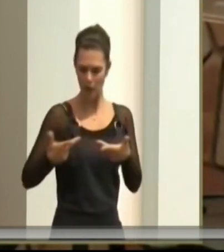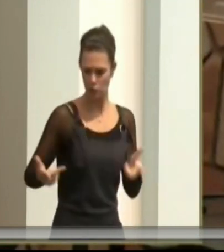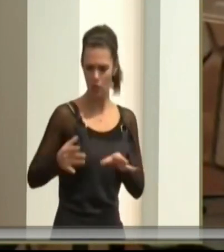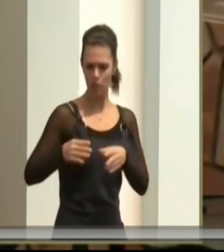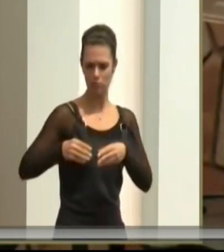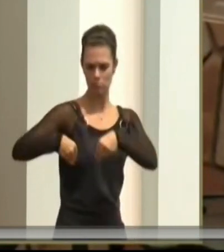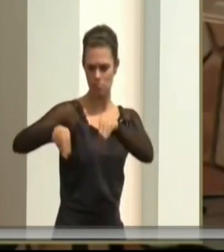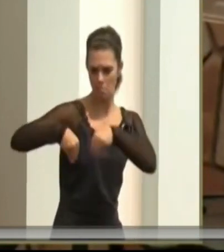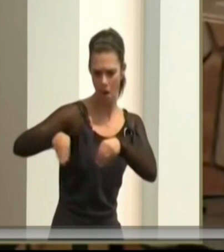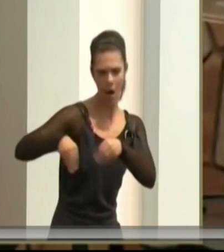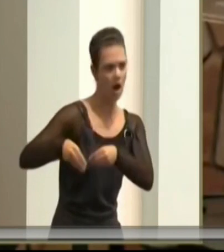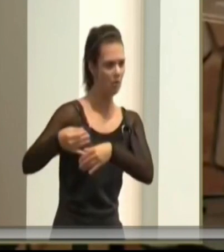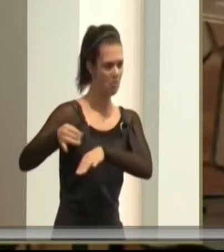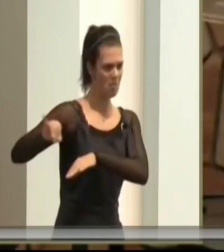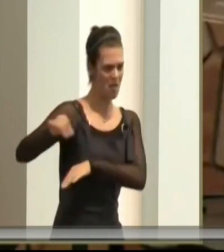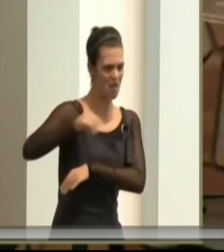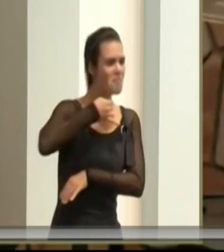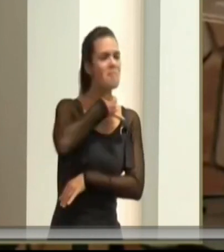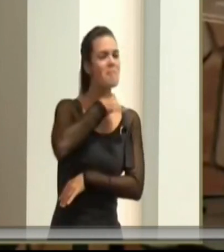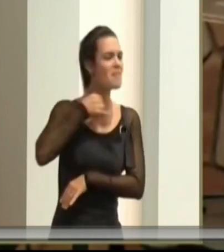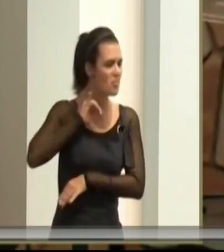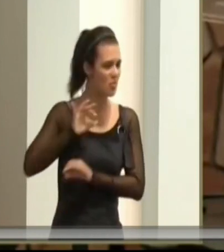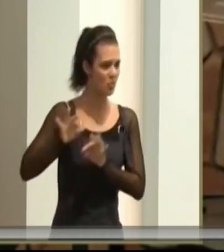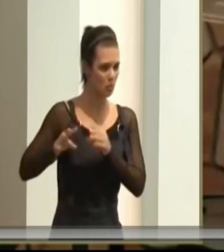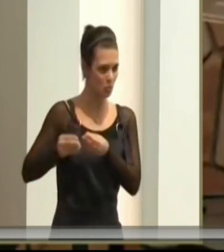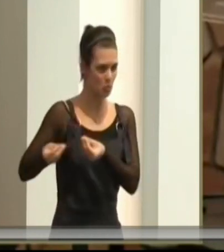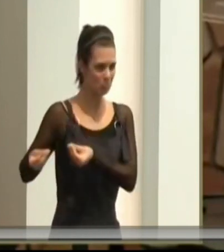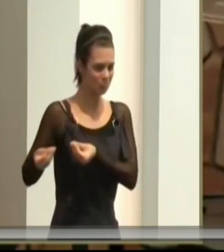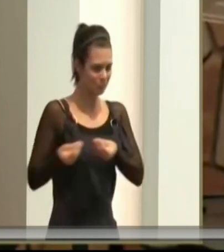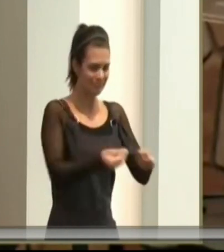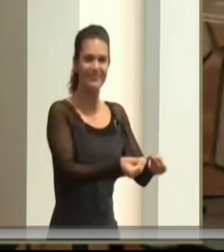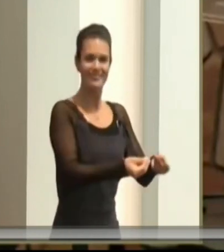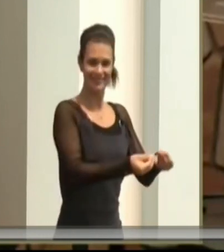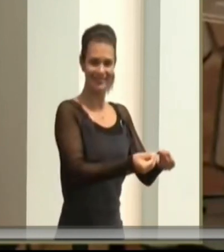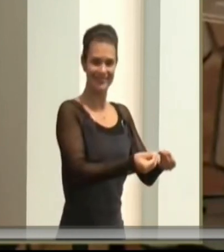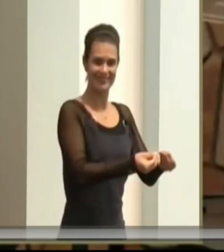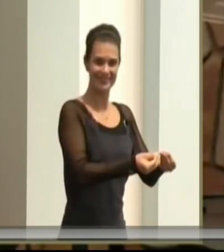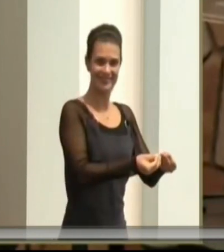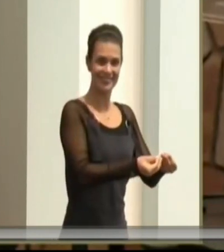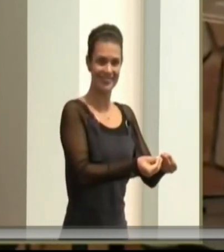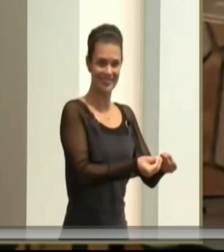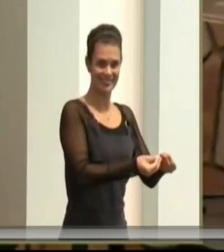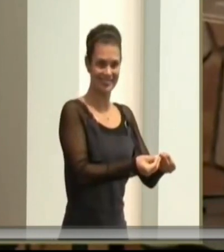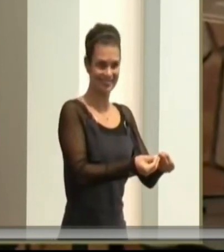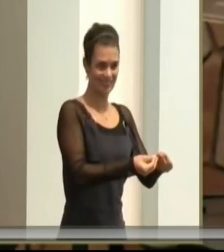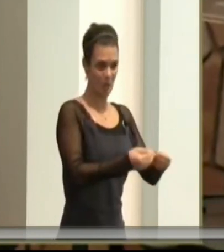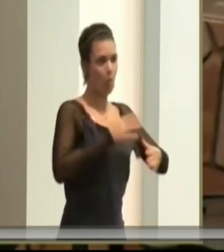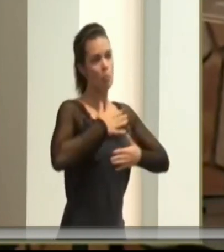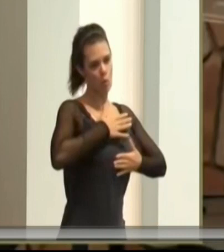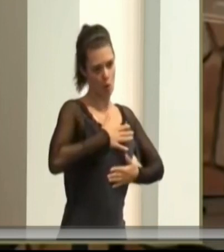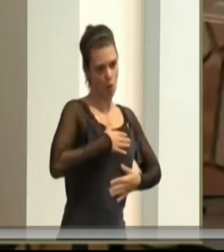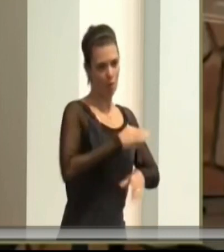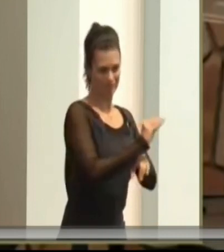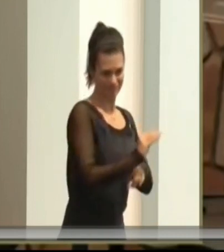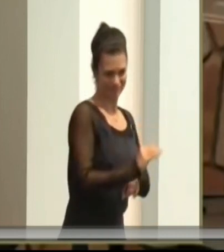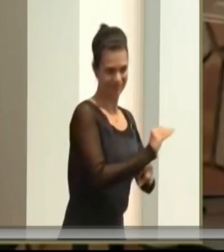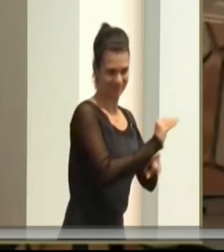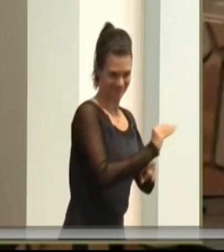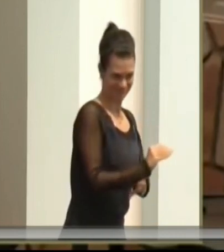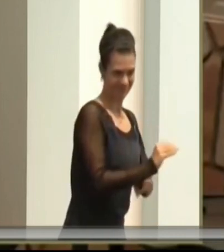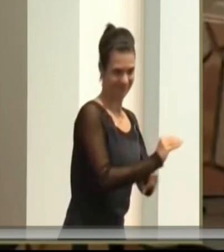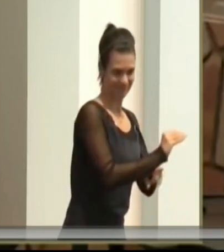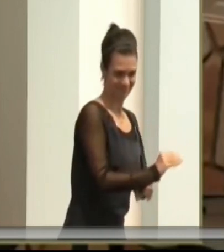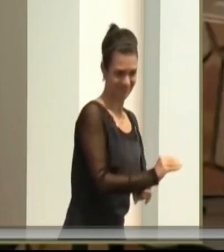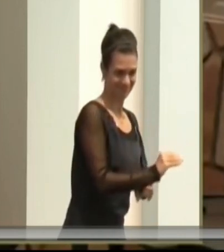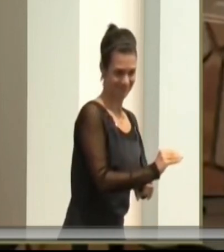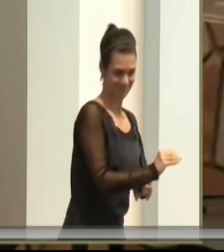corpo do morto, a fim de que ele tornasse cada vez mais durável. A nota de rodapé da excelente